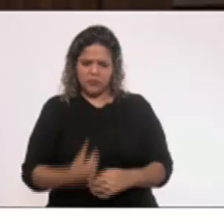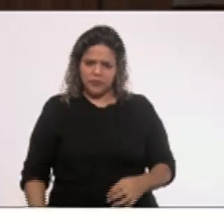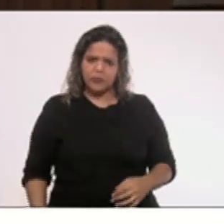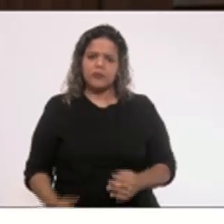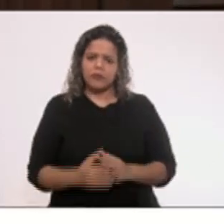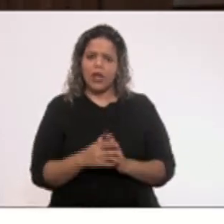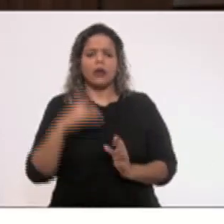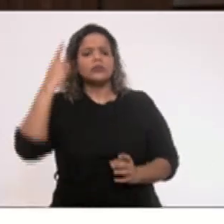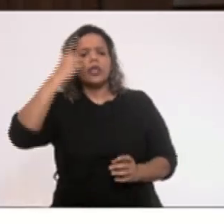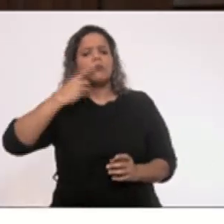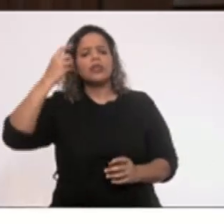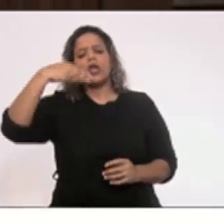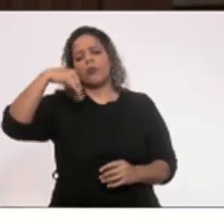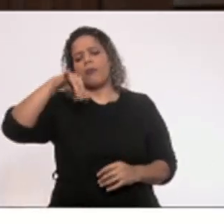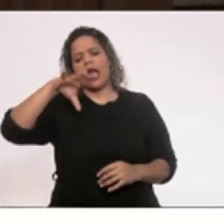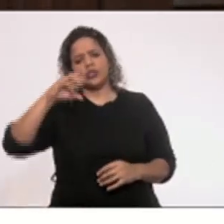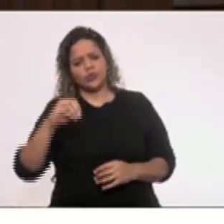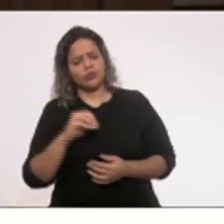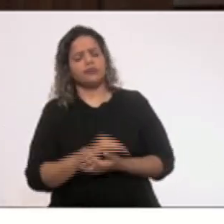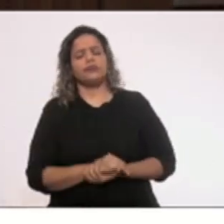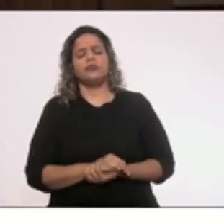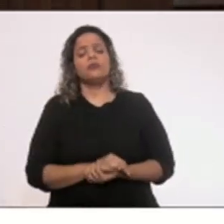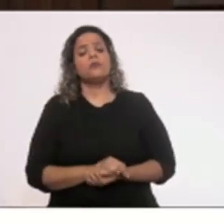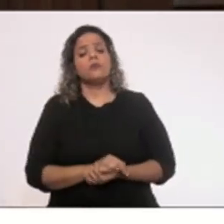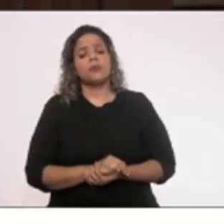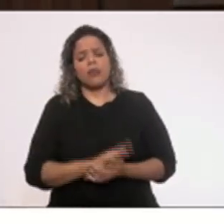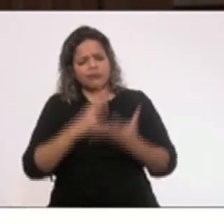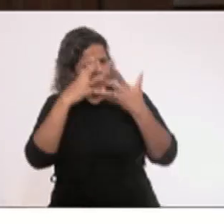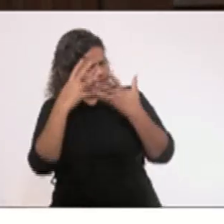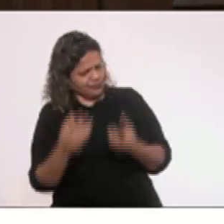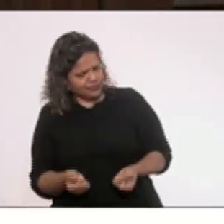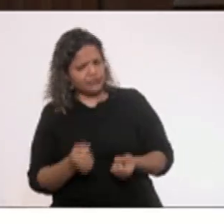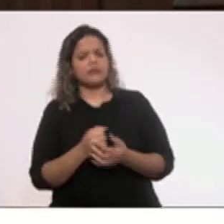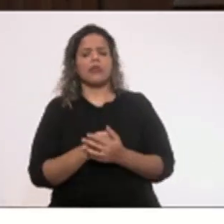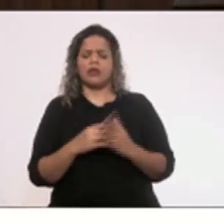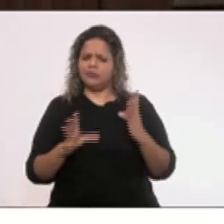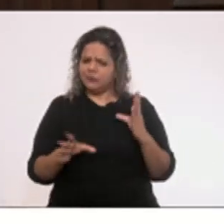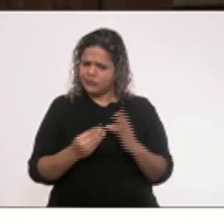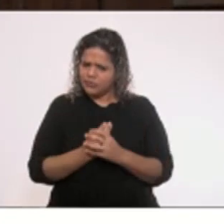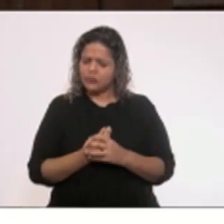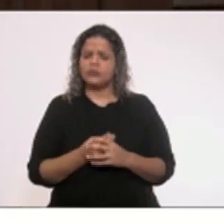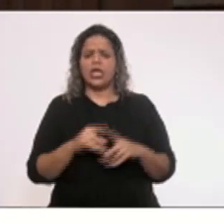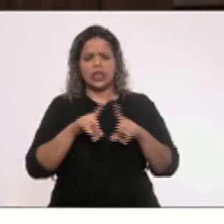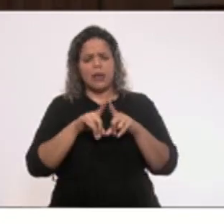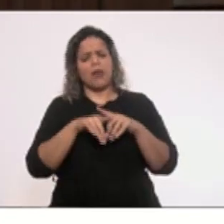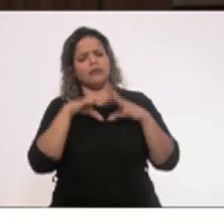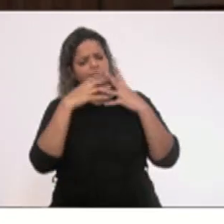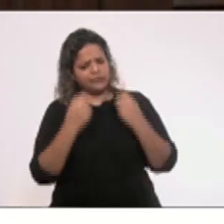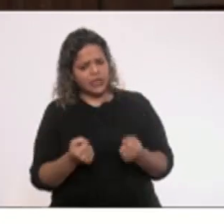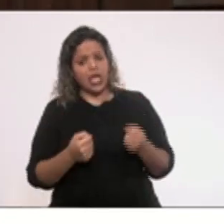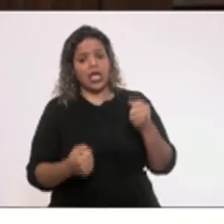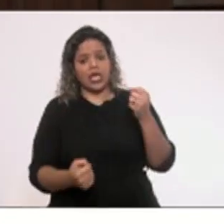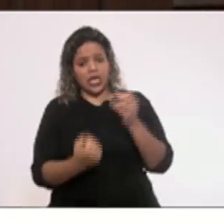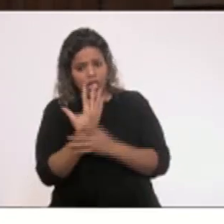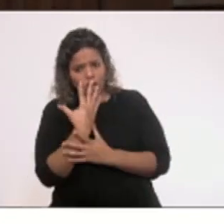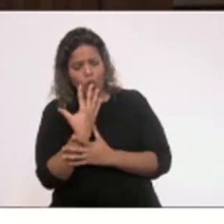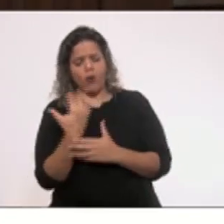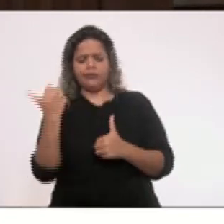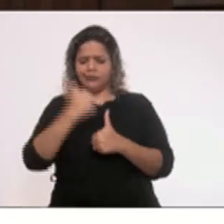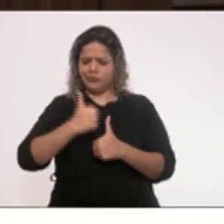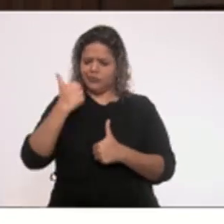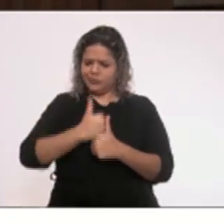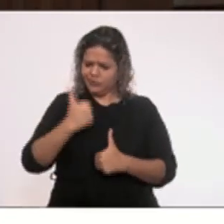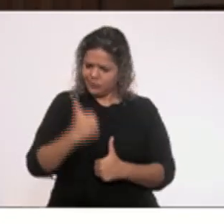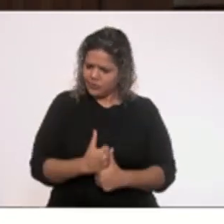o deputado Márcio Pacheco, que acatou as emendas e acatou criando os